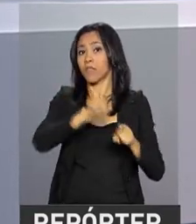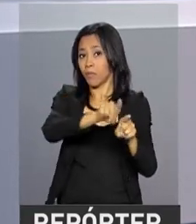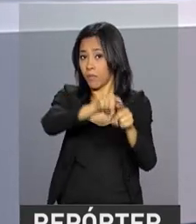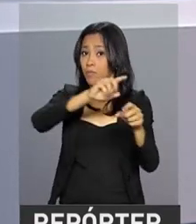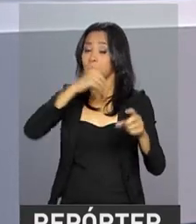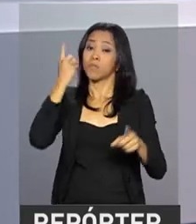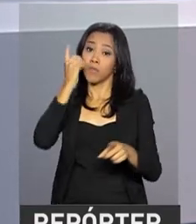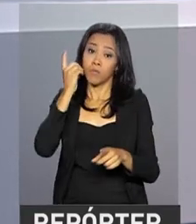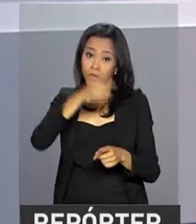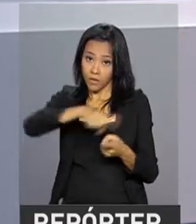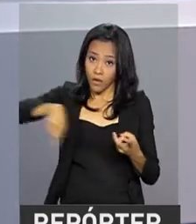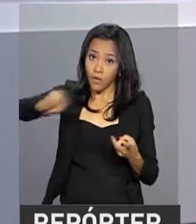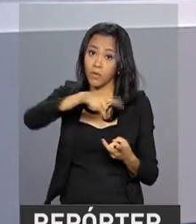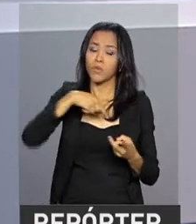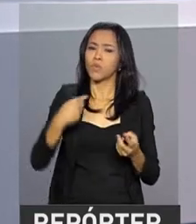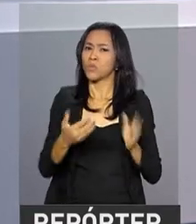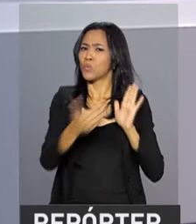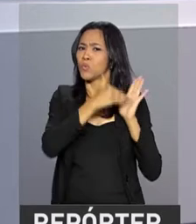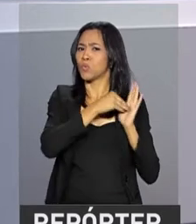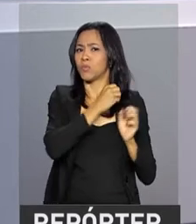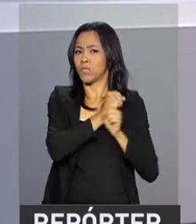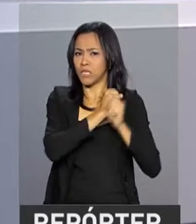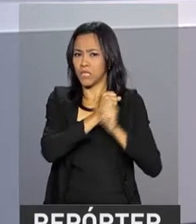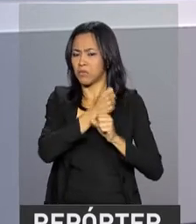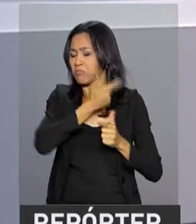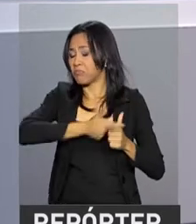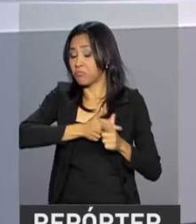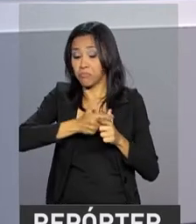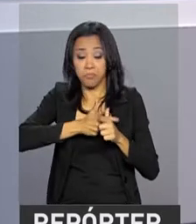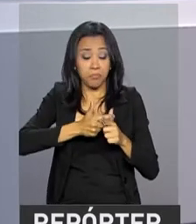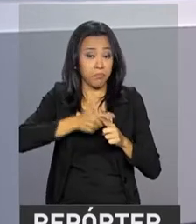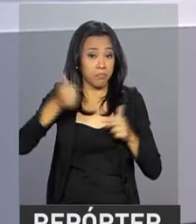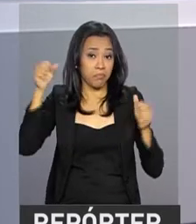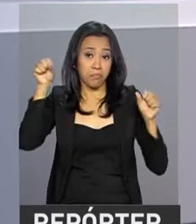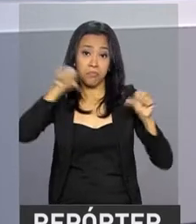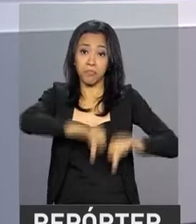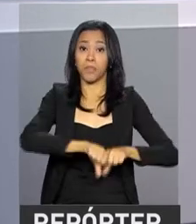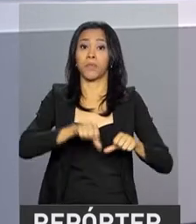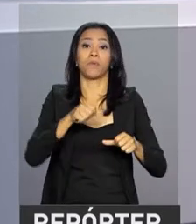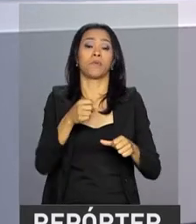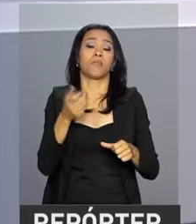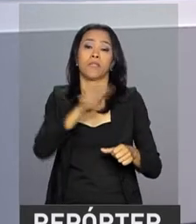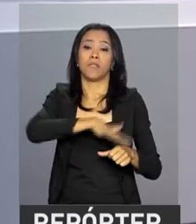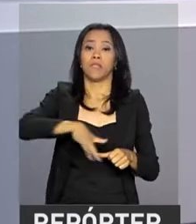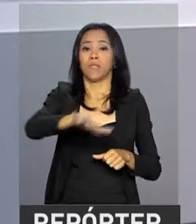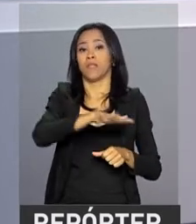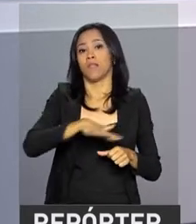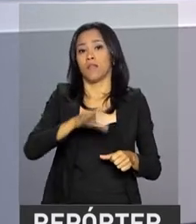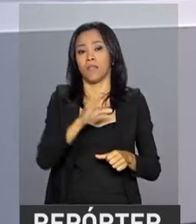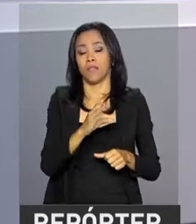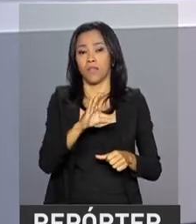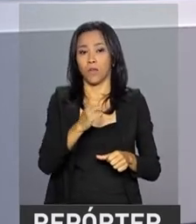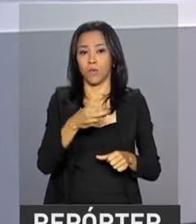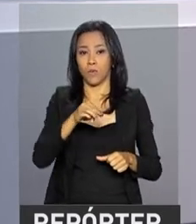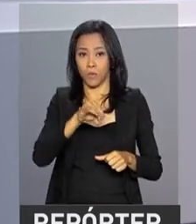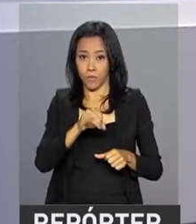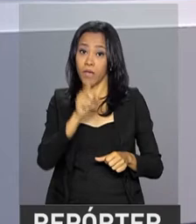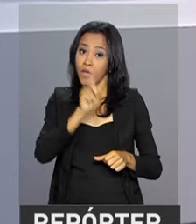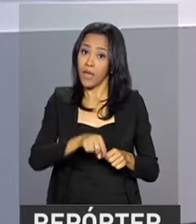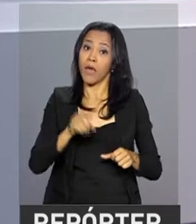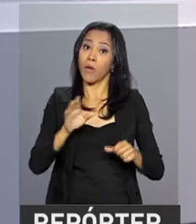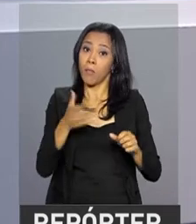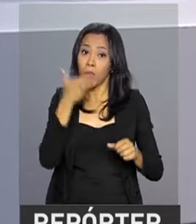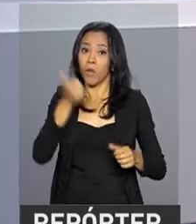atravessou nos últimos anos a pior crise econômica da história e defendeu que a geração de empregos é o caminho para melhorar as condições econômicas